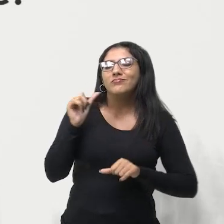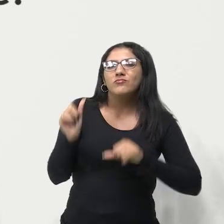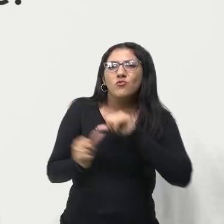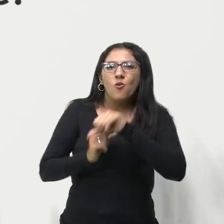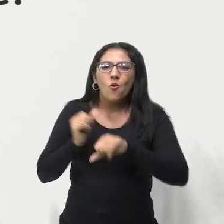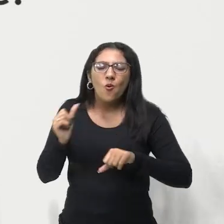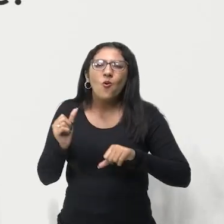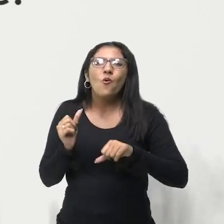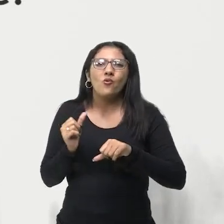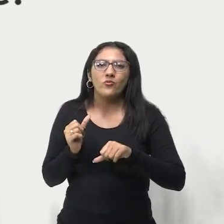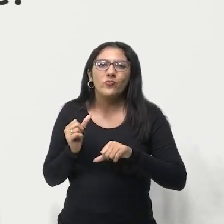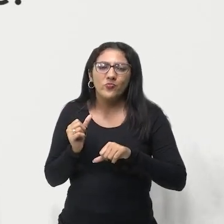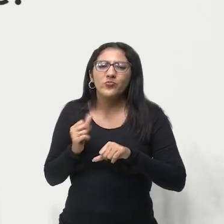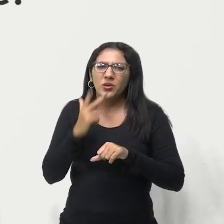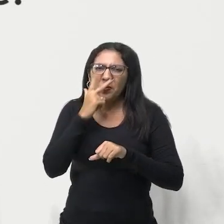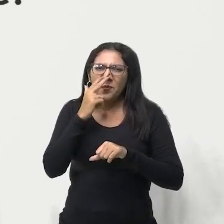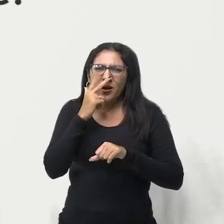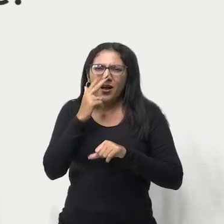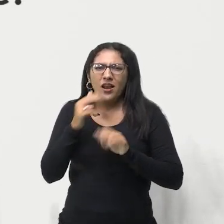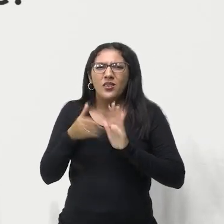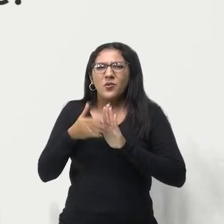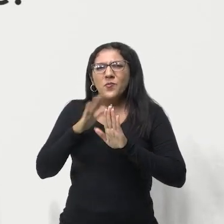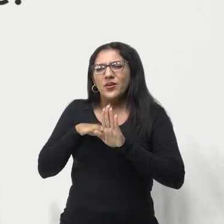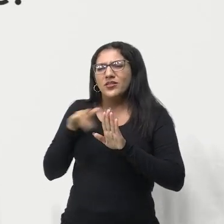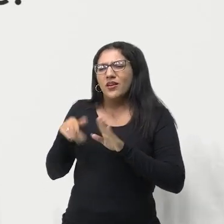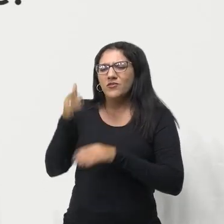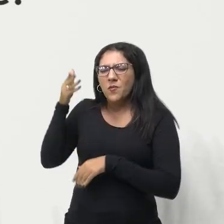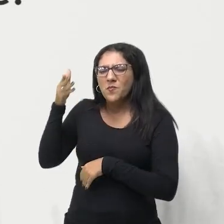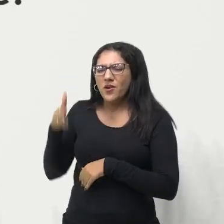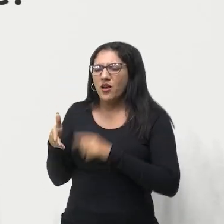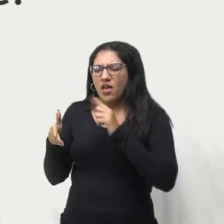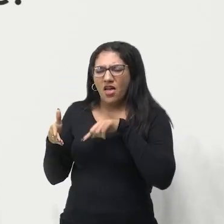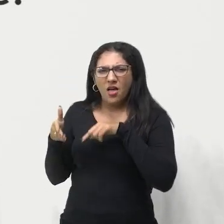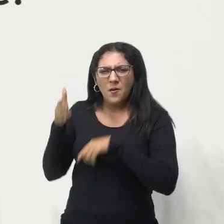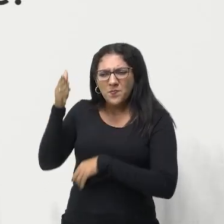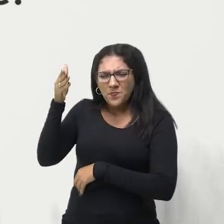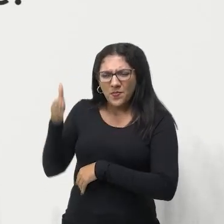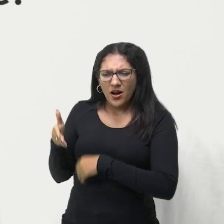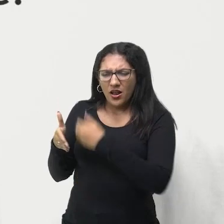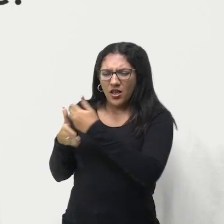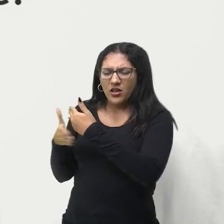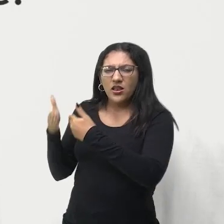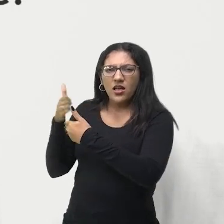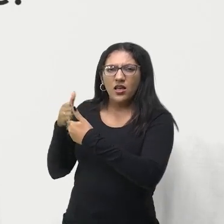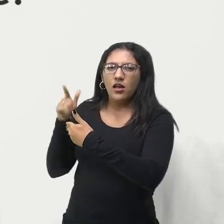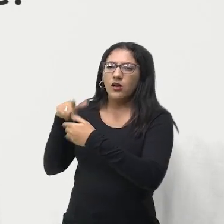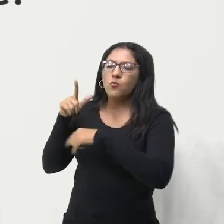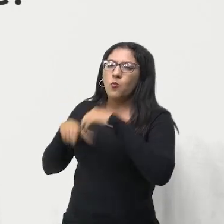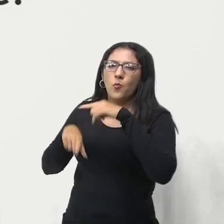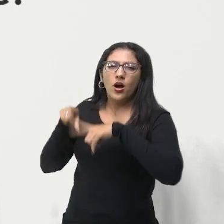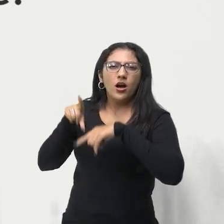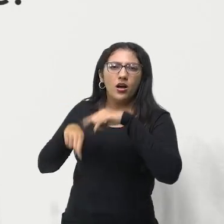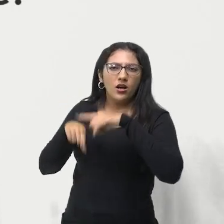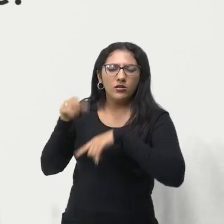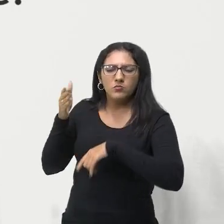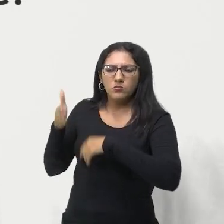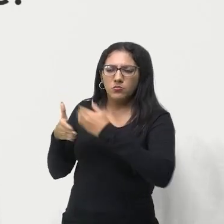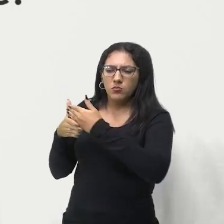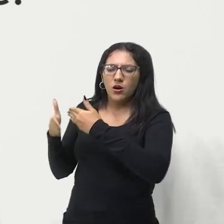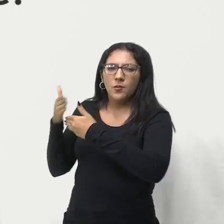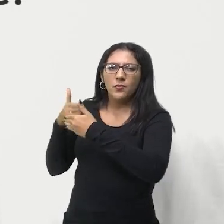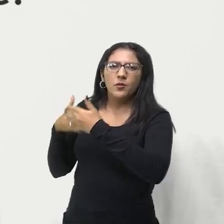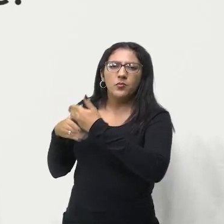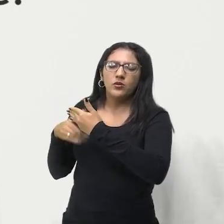pego isso aqui e digo que são as paredes. Paredes são humanas? Não, né, gente? É um